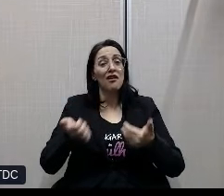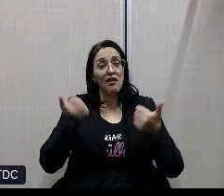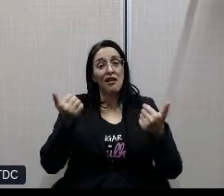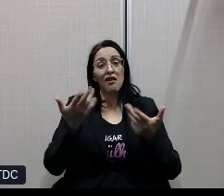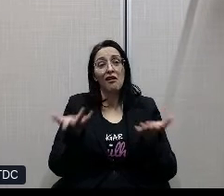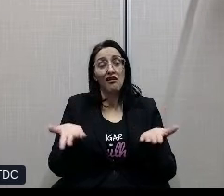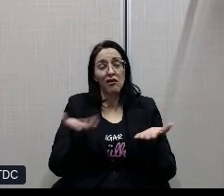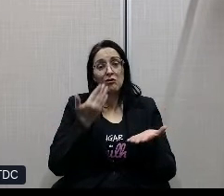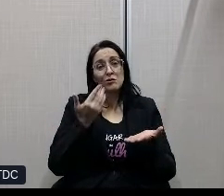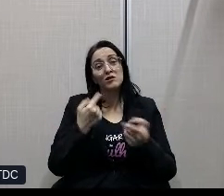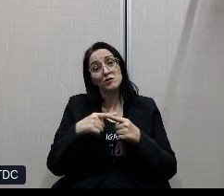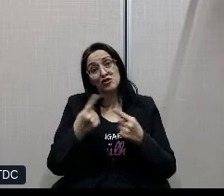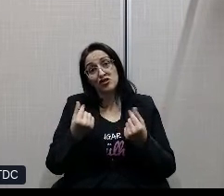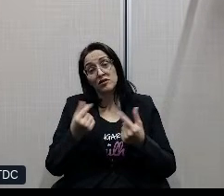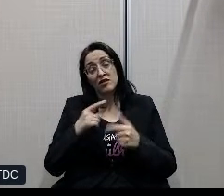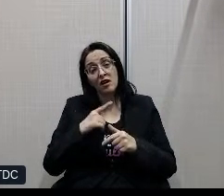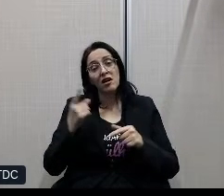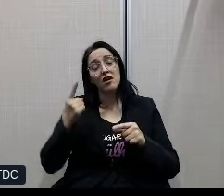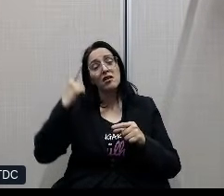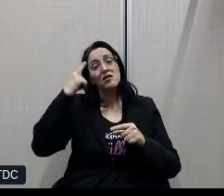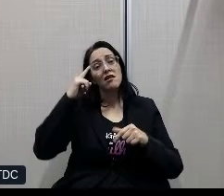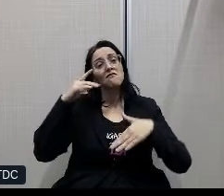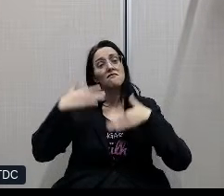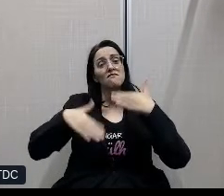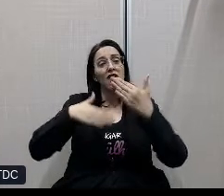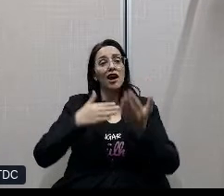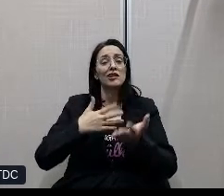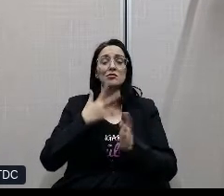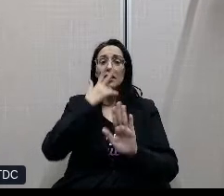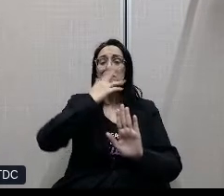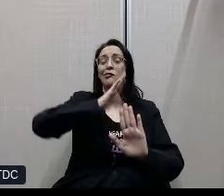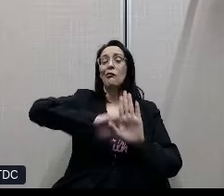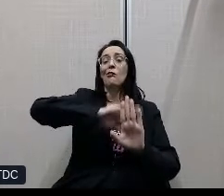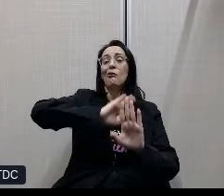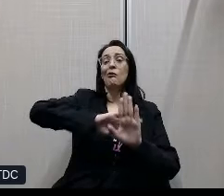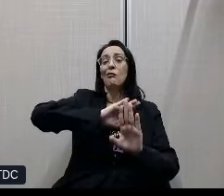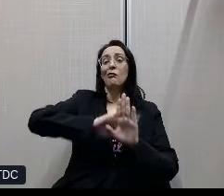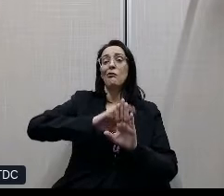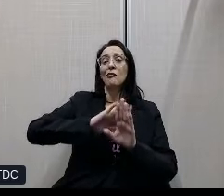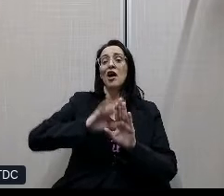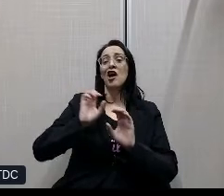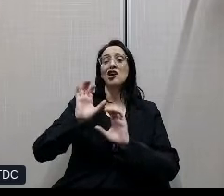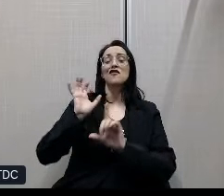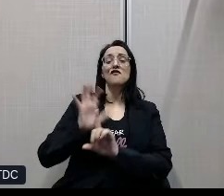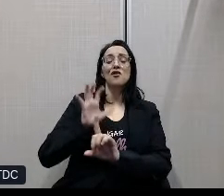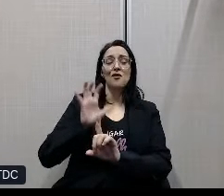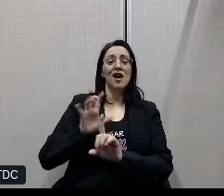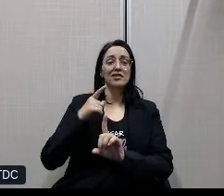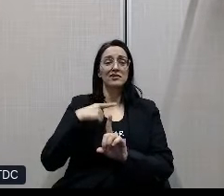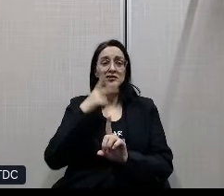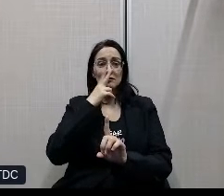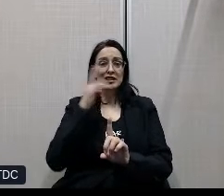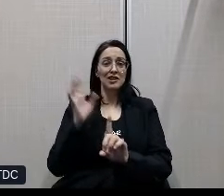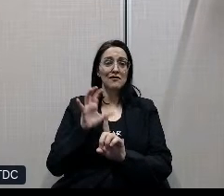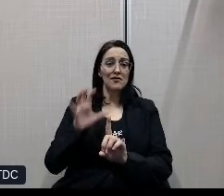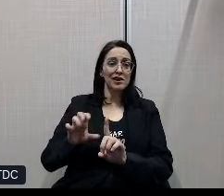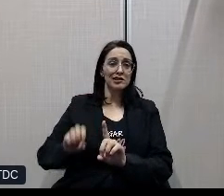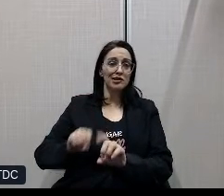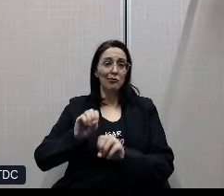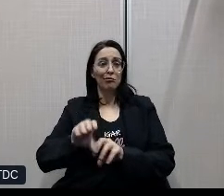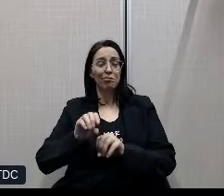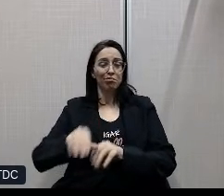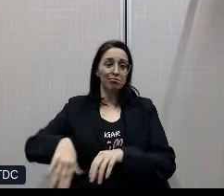Isso pode gerar vários vieses inconscientes, tanto do executivo quanto do selecionador na